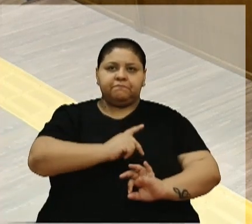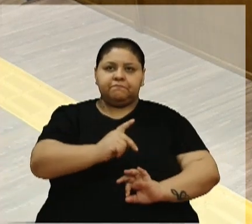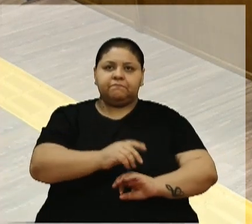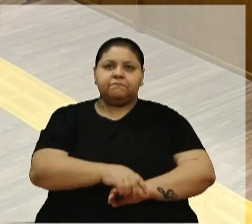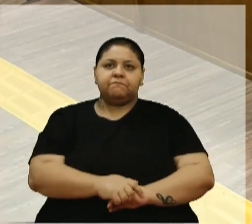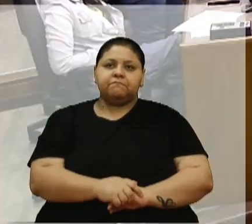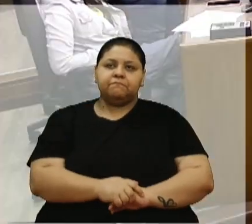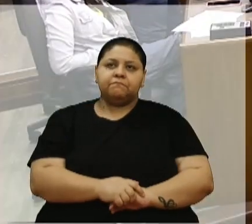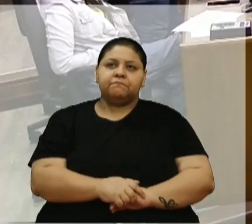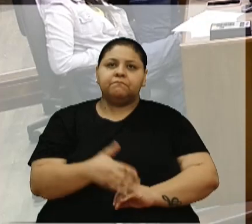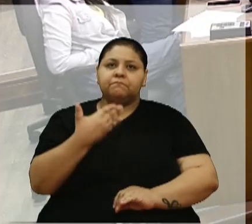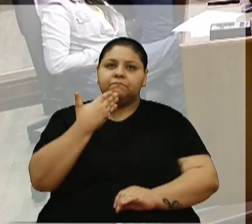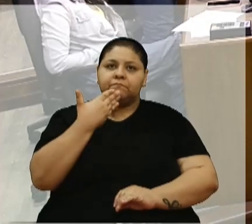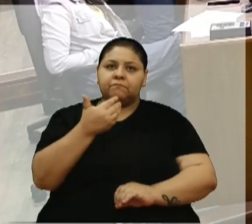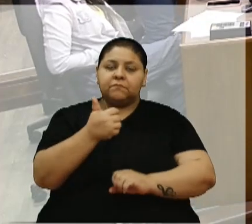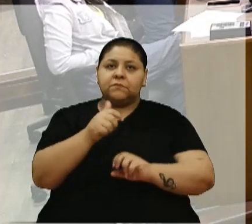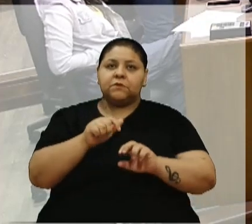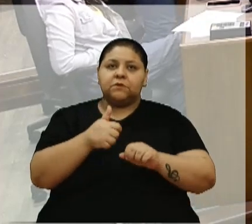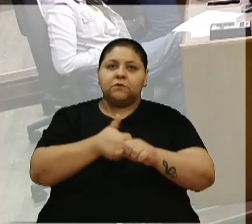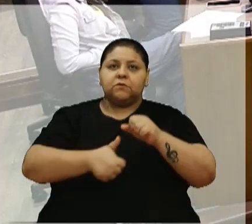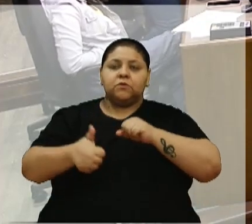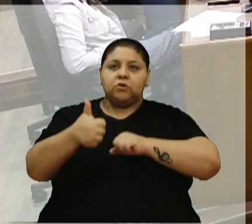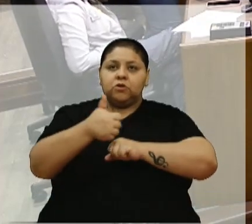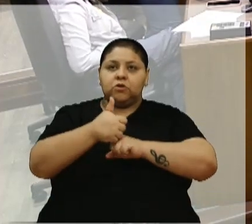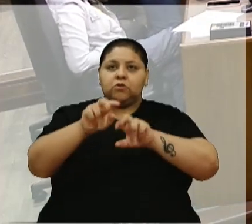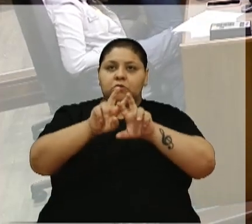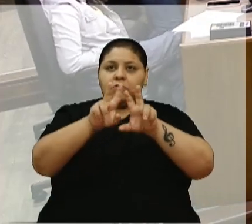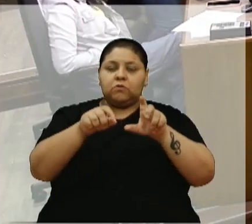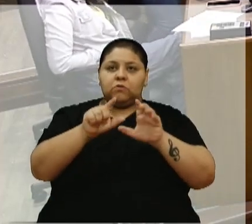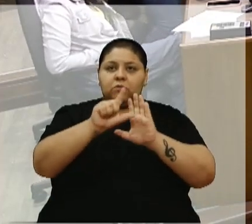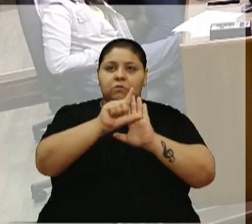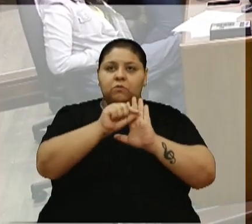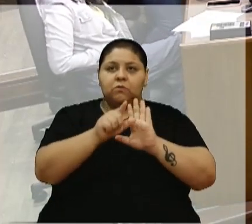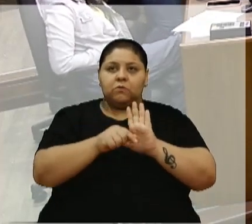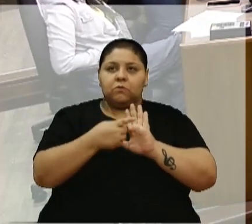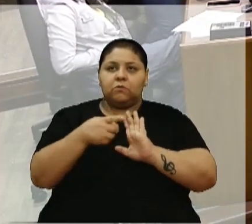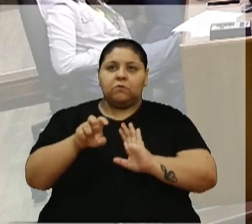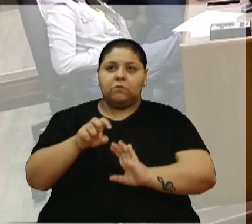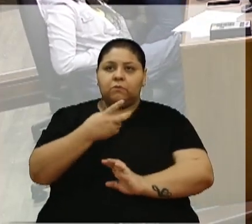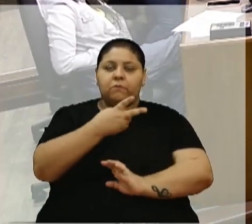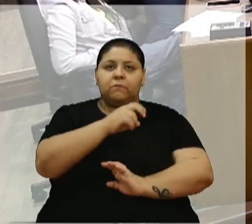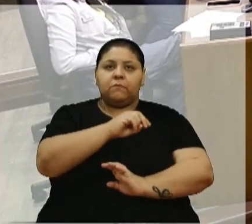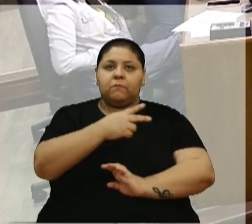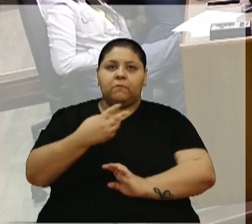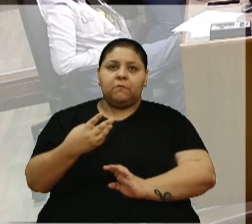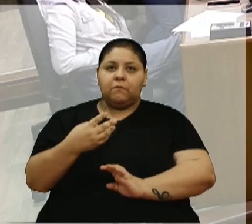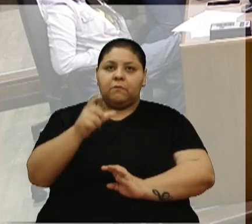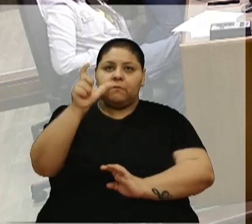Pois não, vereador Peço Lucas. inversão de pauta do artigo 15 de 2024. Tem uma pessoa acompanhando.